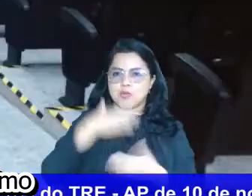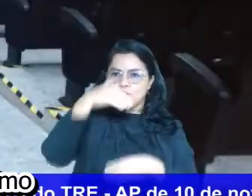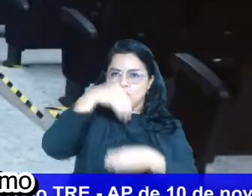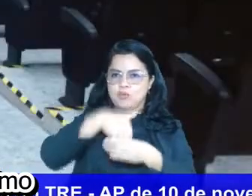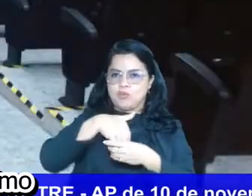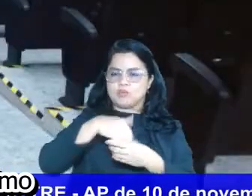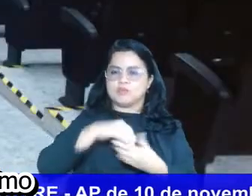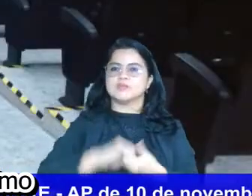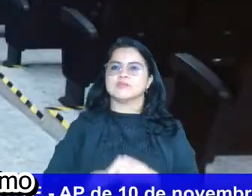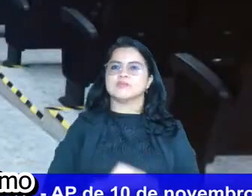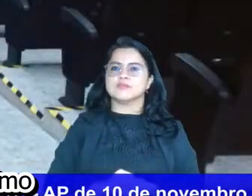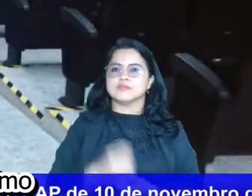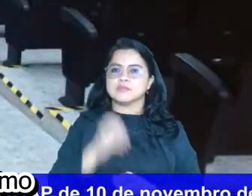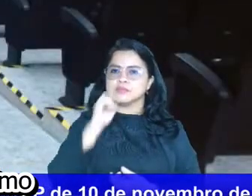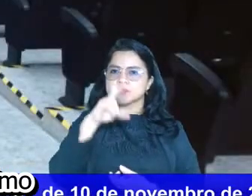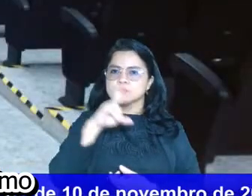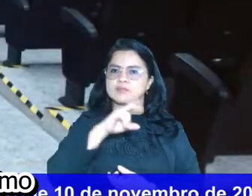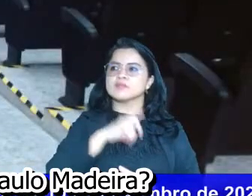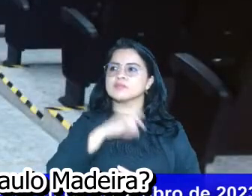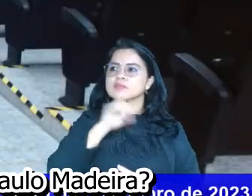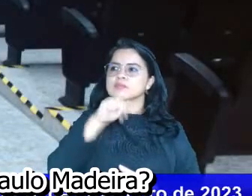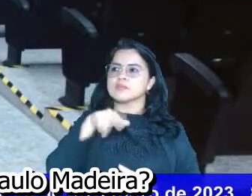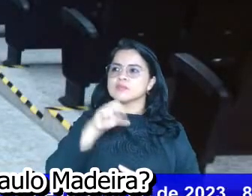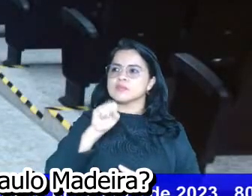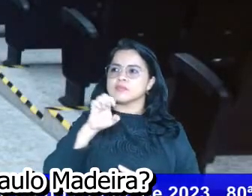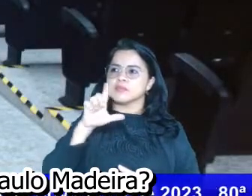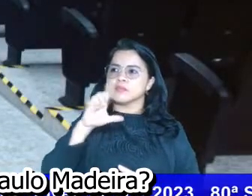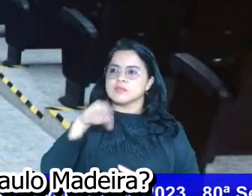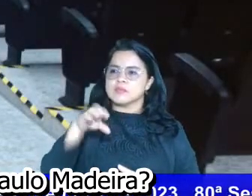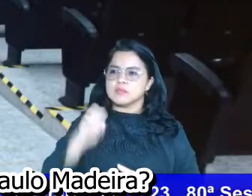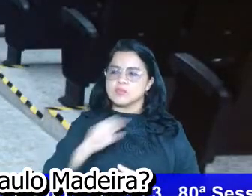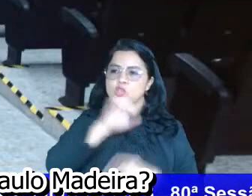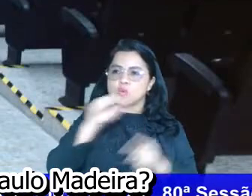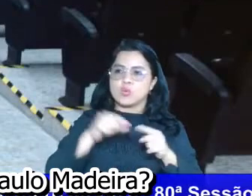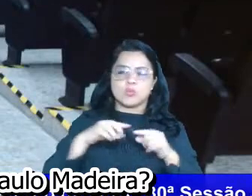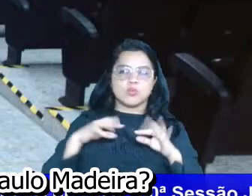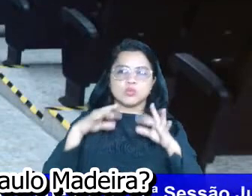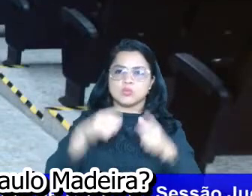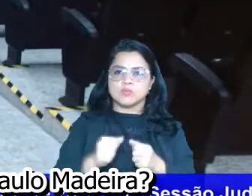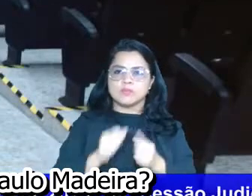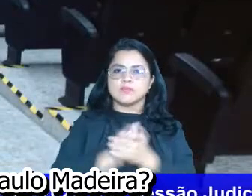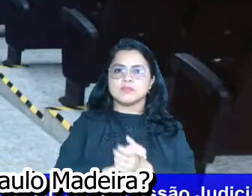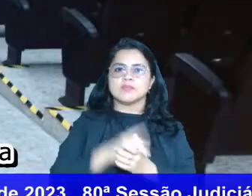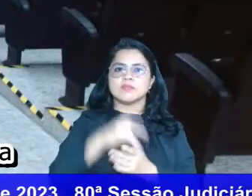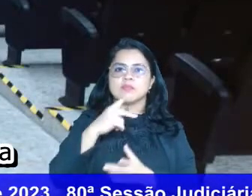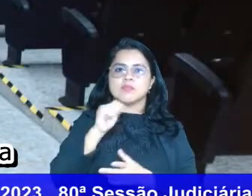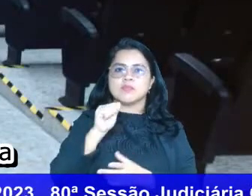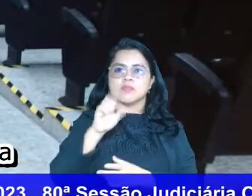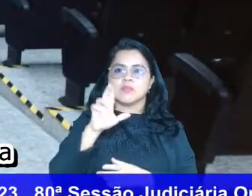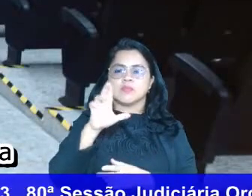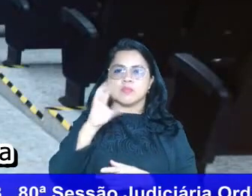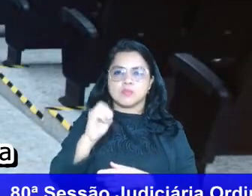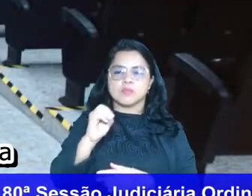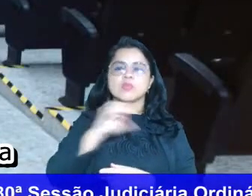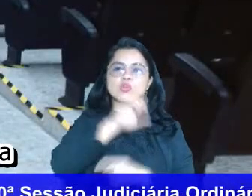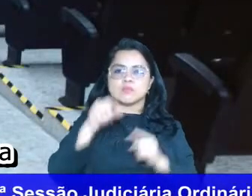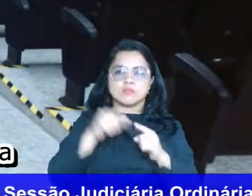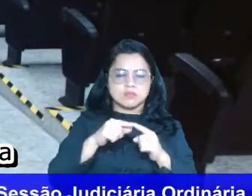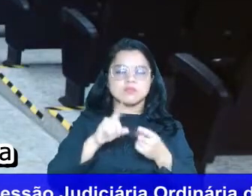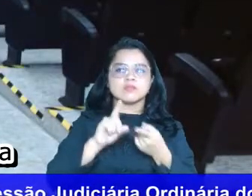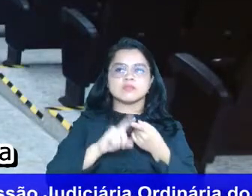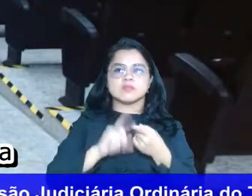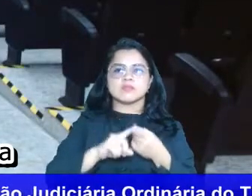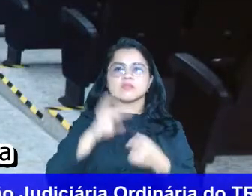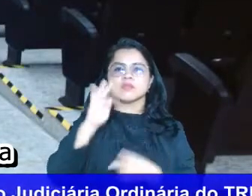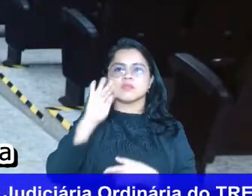voto. Ok, como voto da juiz Anselmo Gonçalves. Acompanho integralmente o relator. Juiz Paulo Madeira. Acompanho integralmente, presidente.